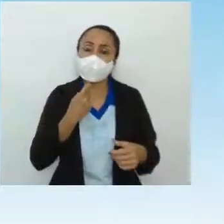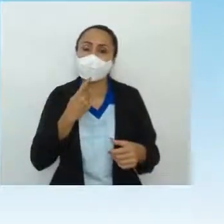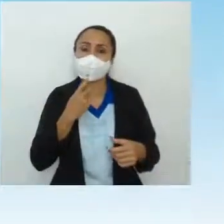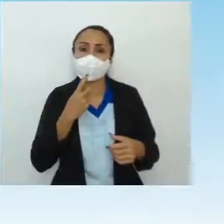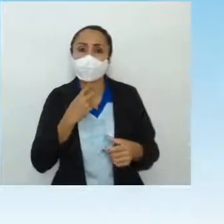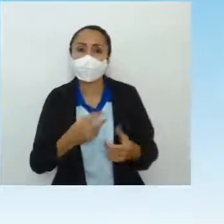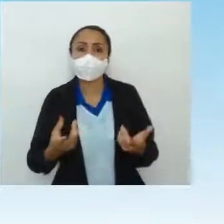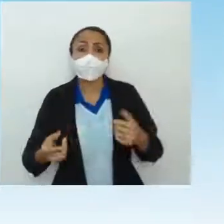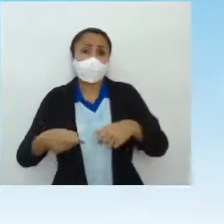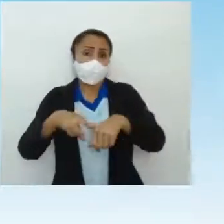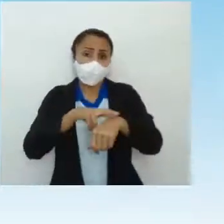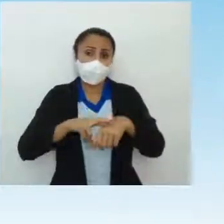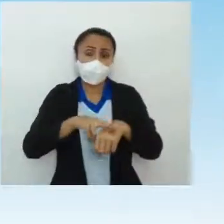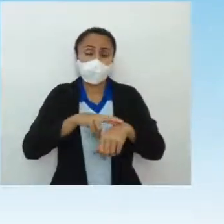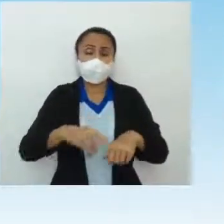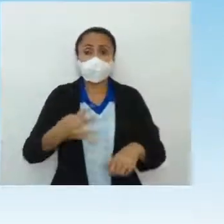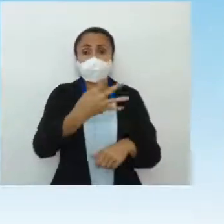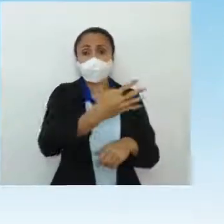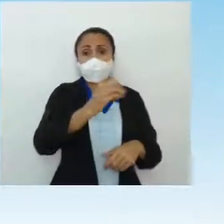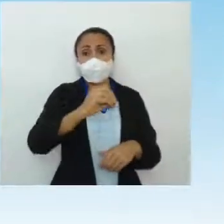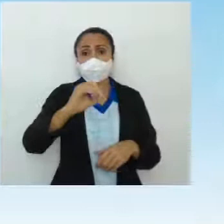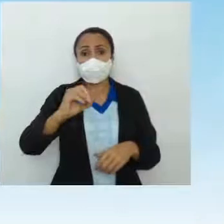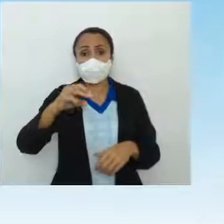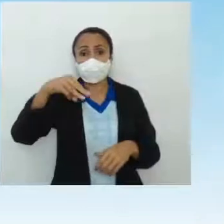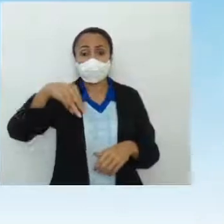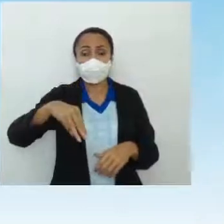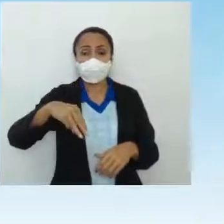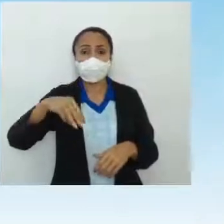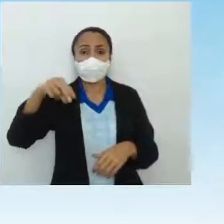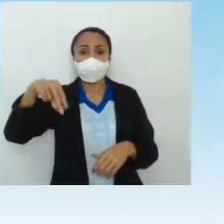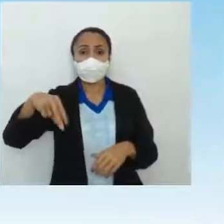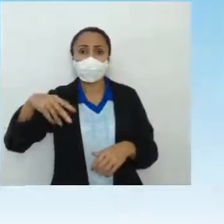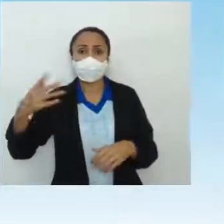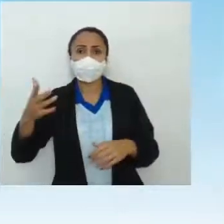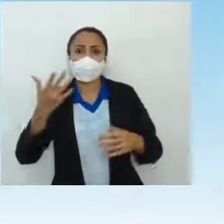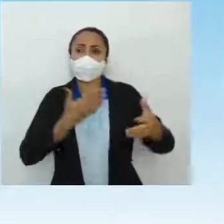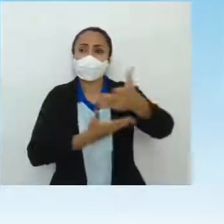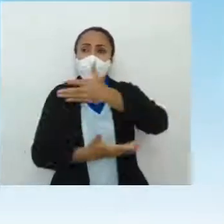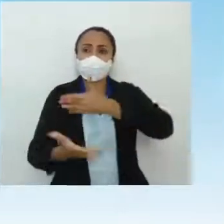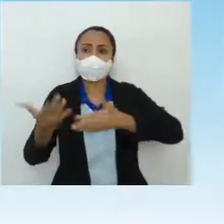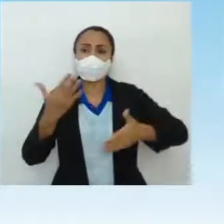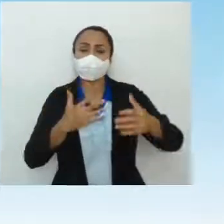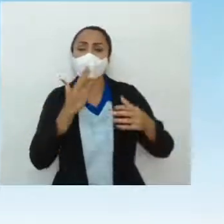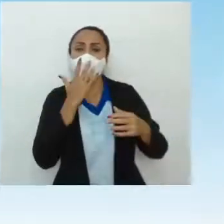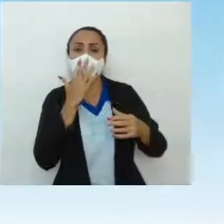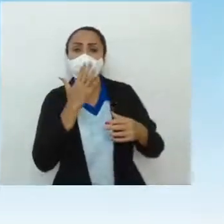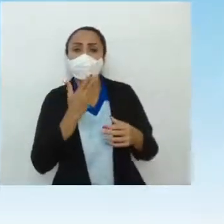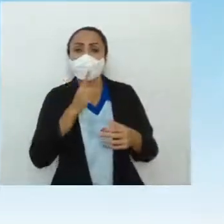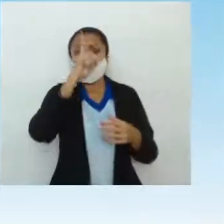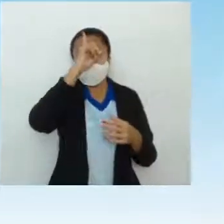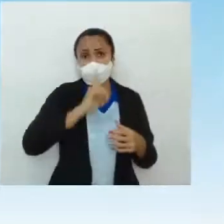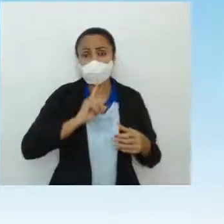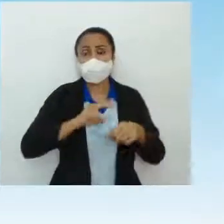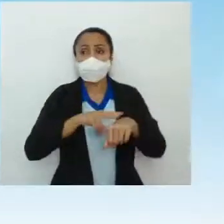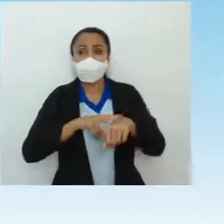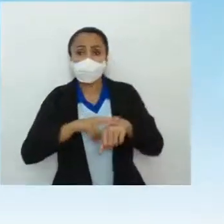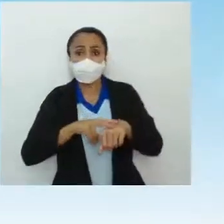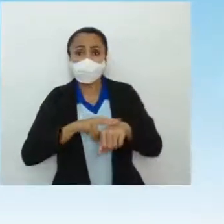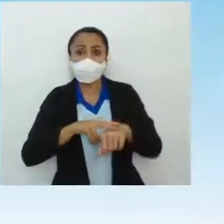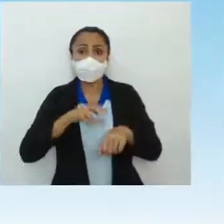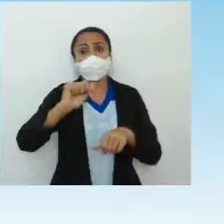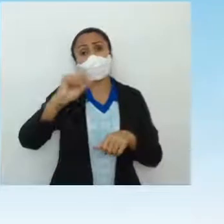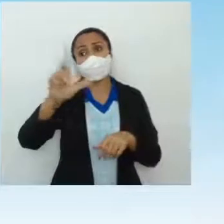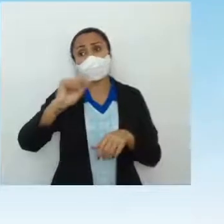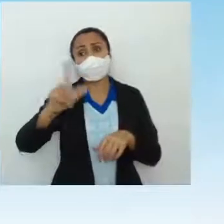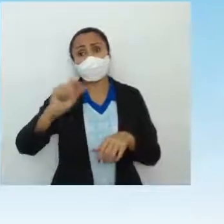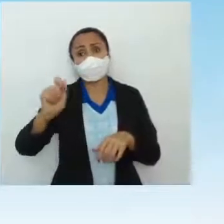vai ser 400 nanômetros, que vai transitando pelas cores amarela, verde e azul.